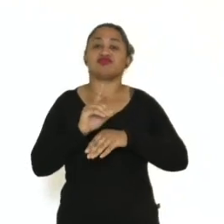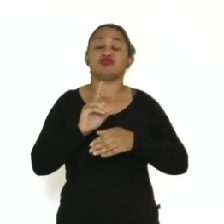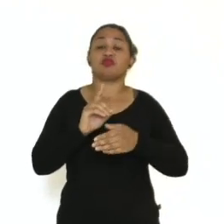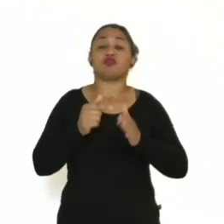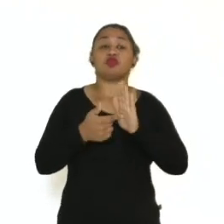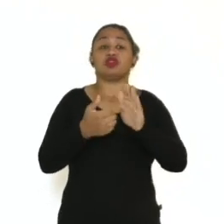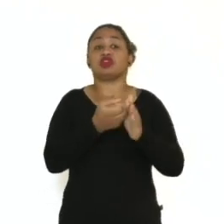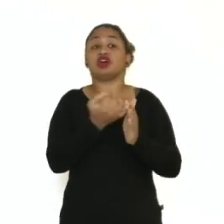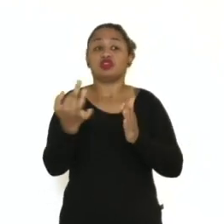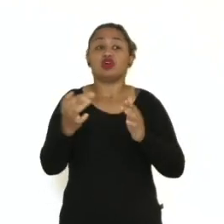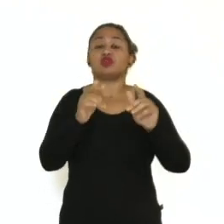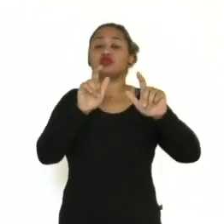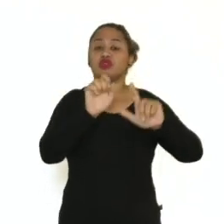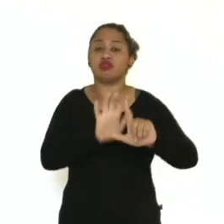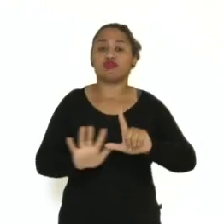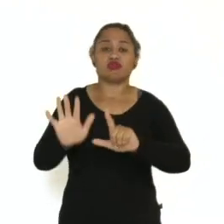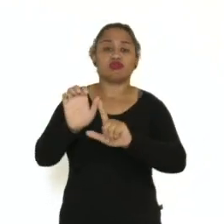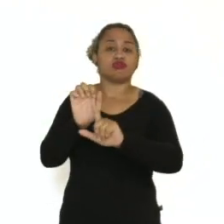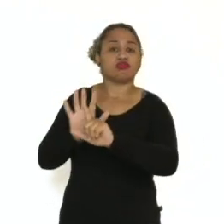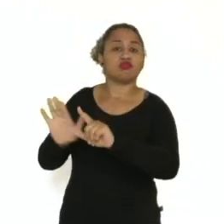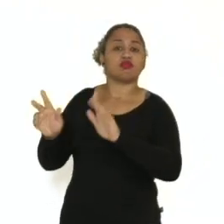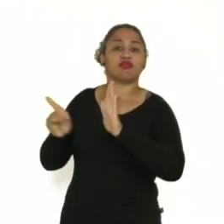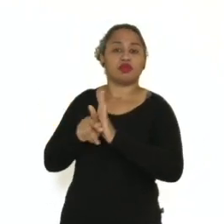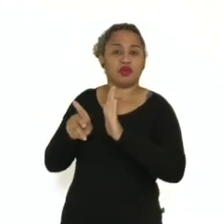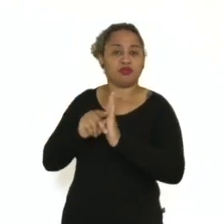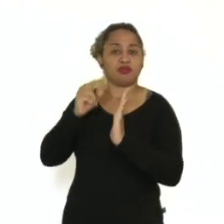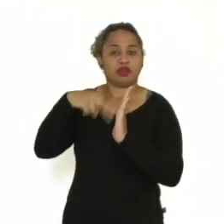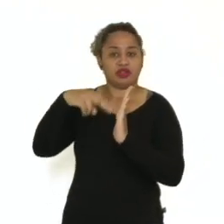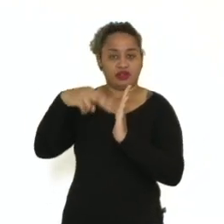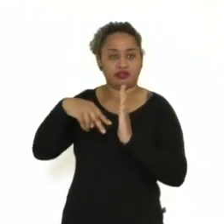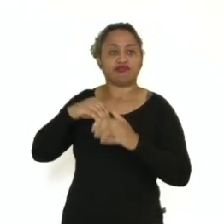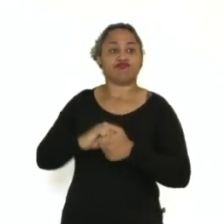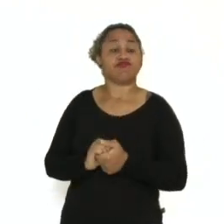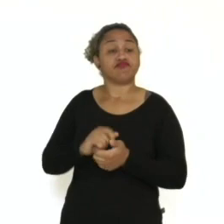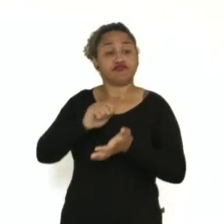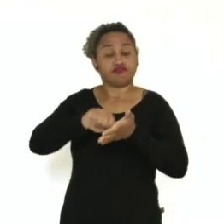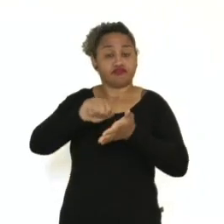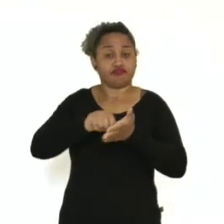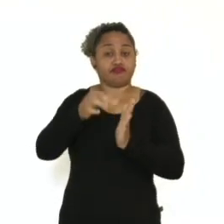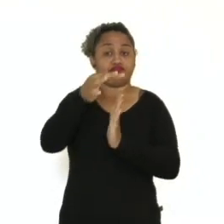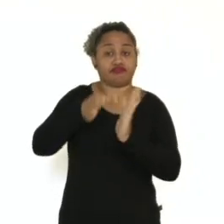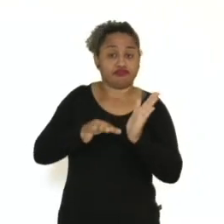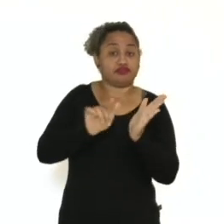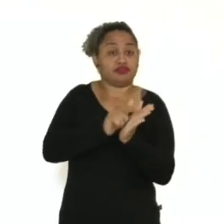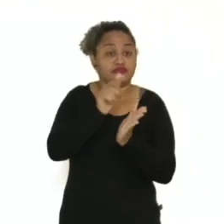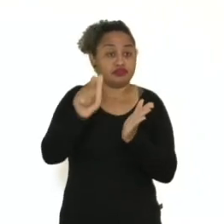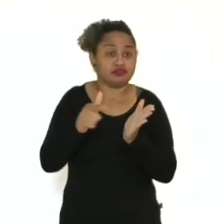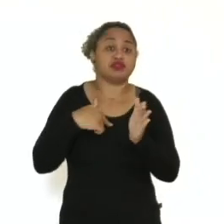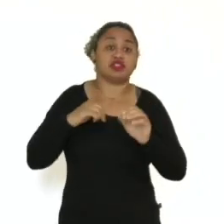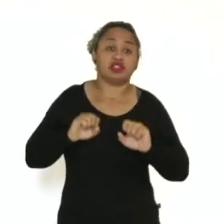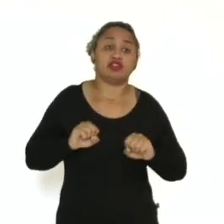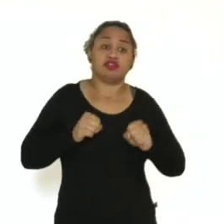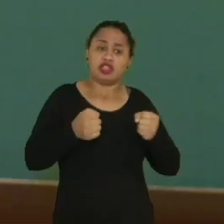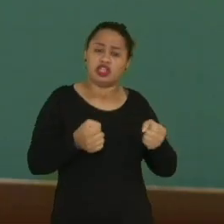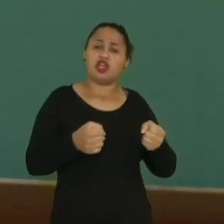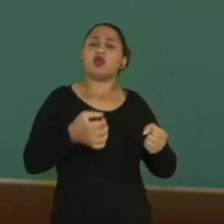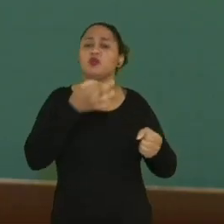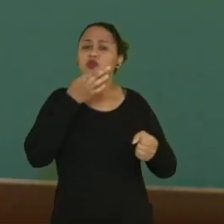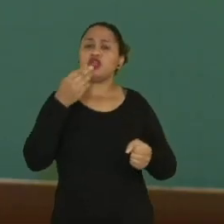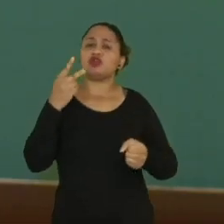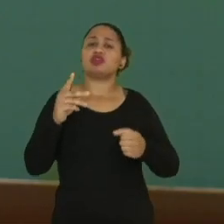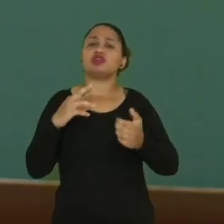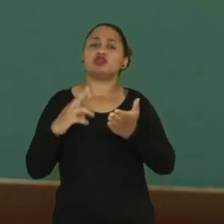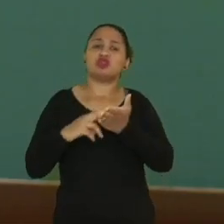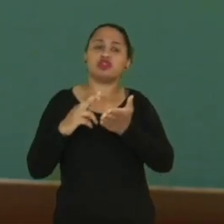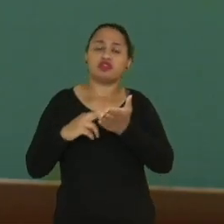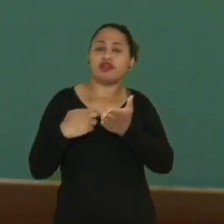algumas plataformas de leitura. Escreva seu editorial defendendo a posição de sua revista e dê um título para o